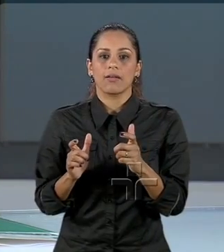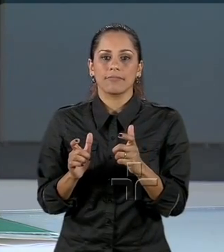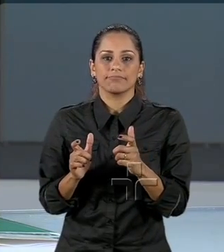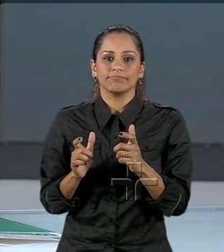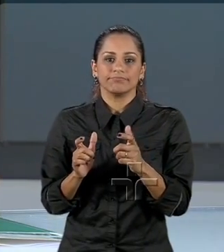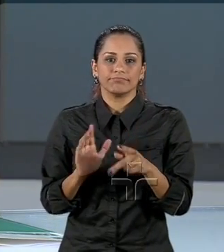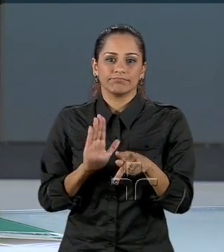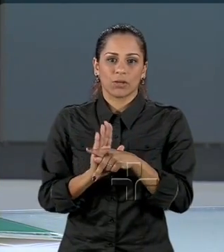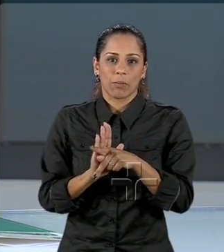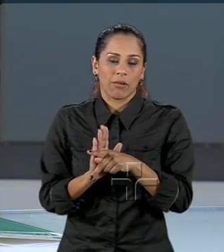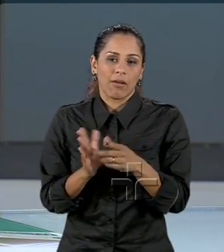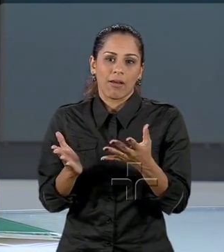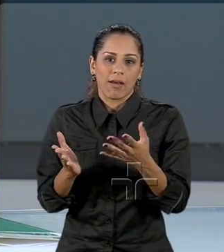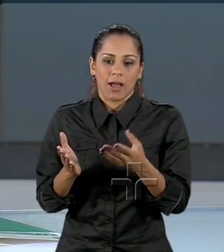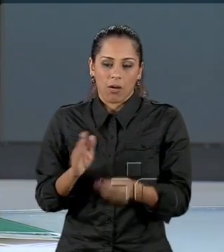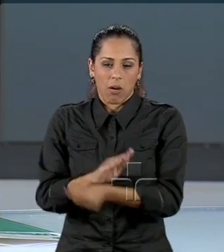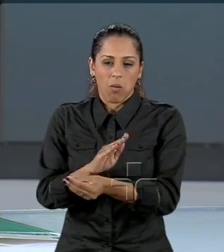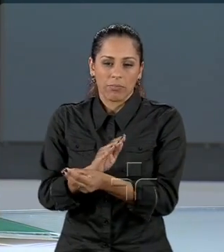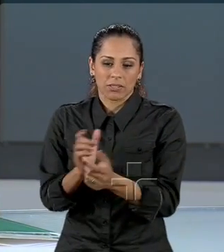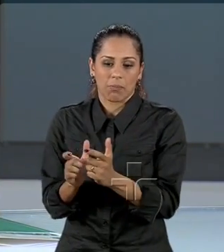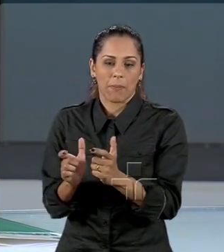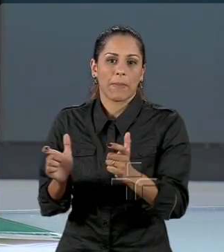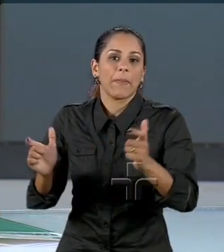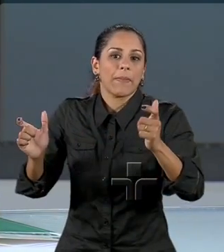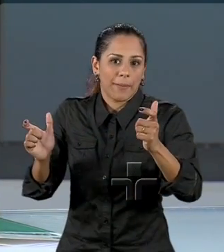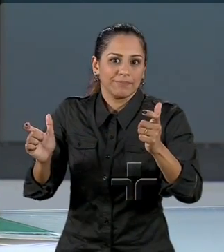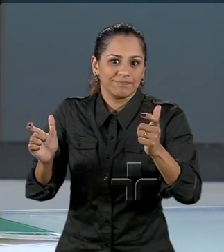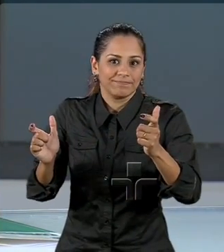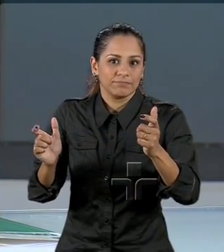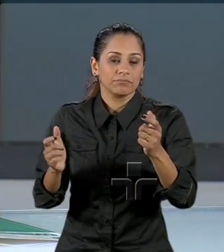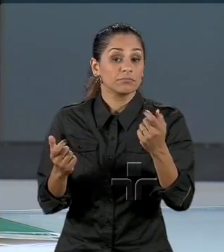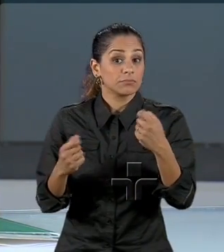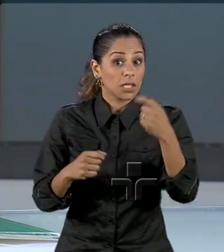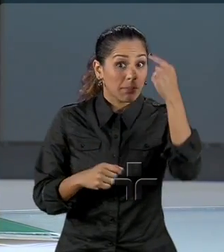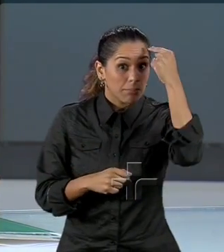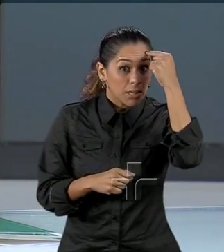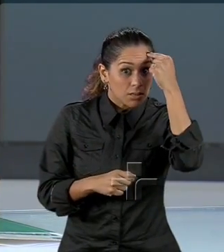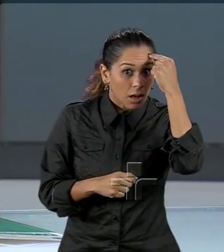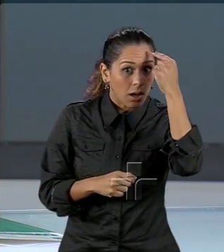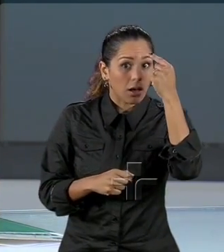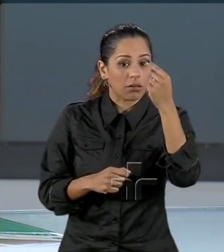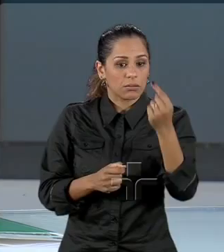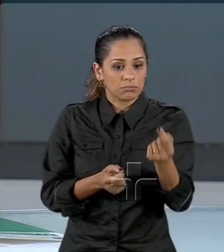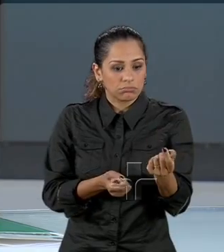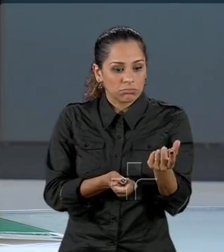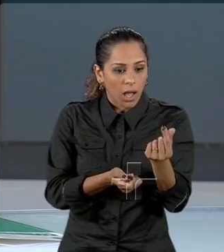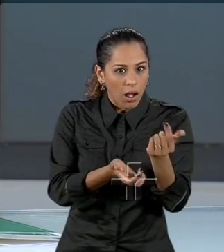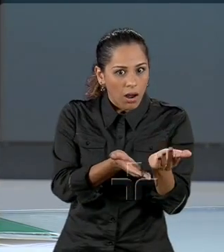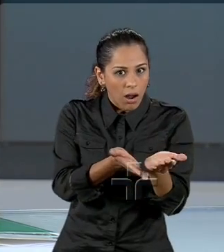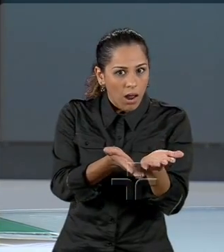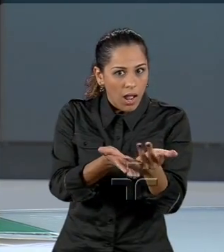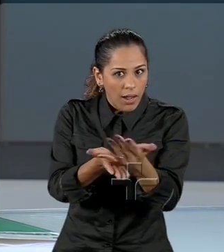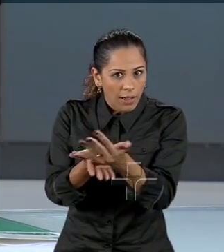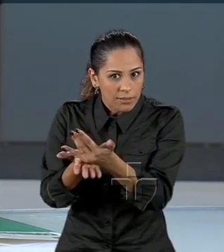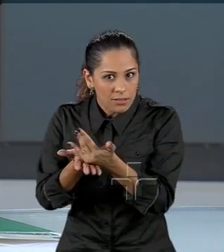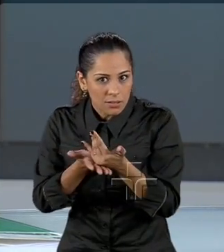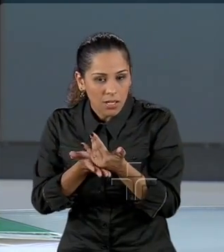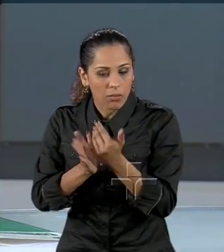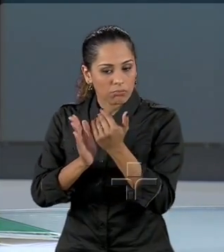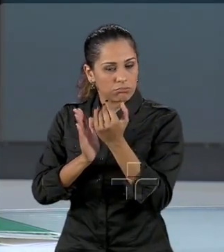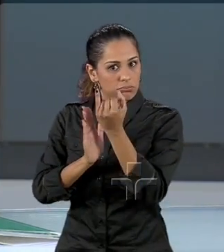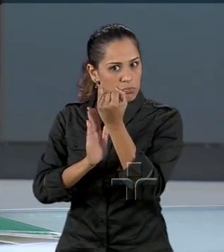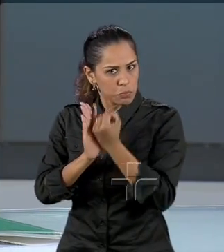Isso. Então, é preciso pensar no aumento da arrecadação, sim, não há dúvida, isso é tradicional, mas é preciso também